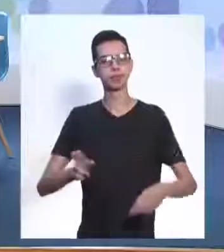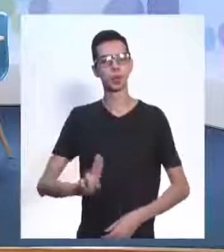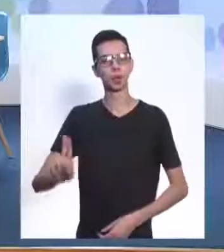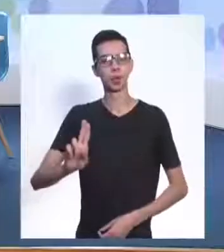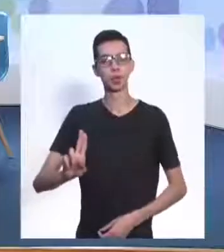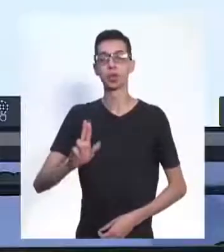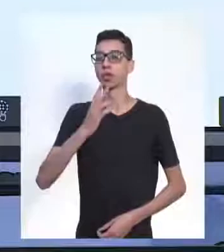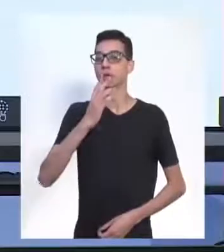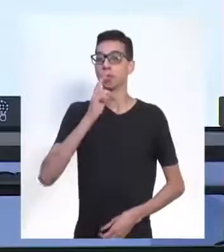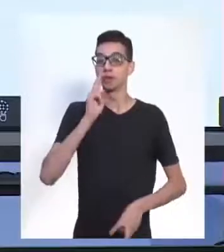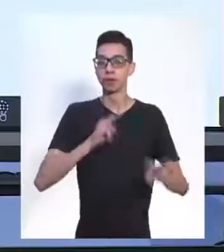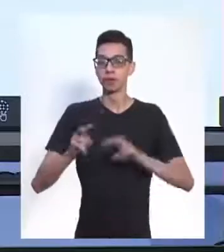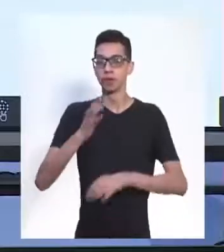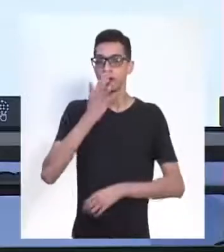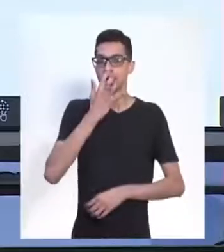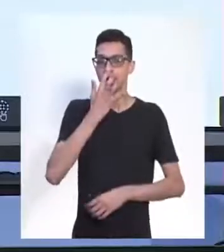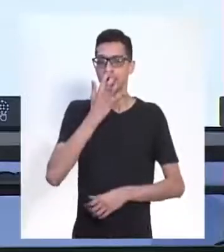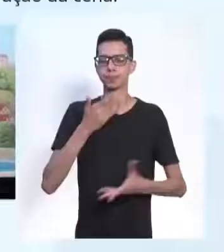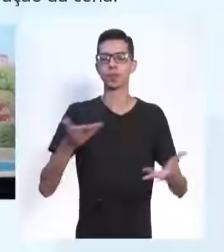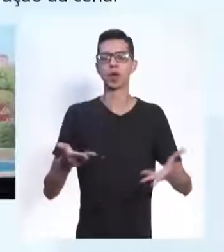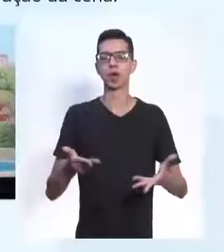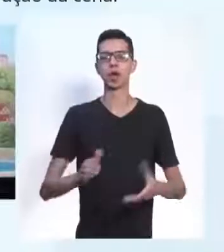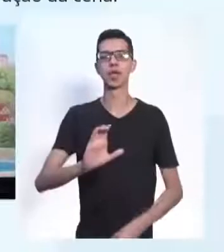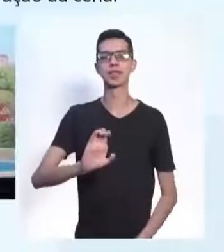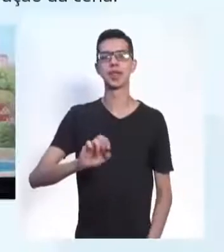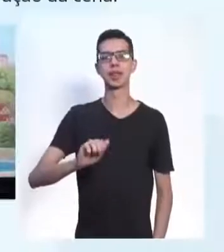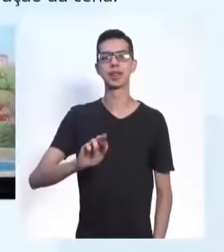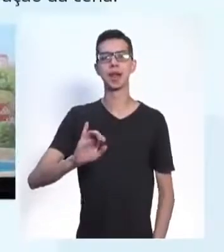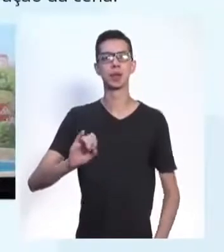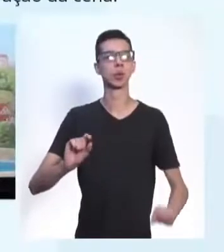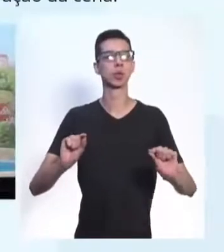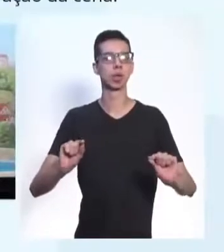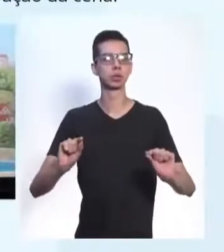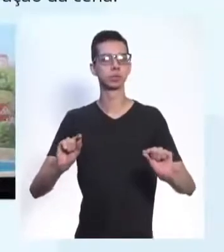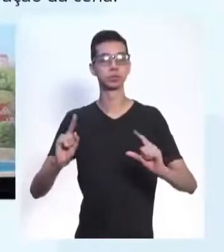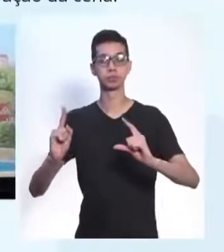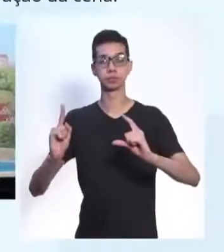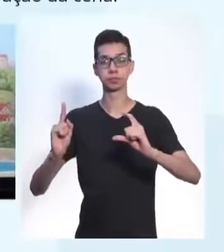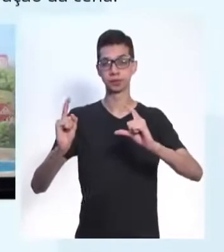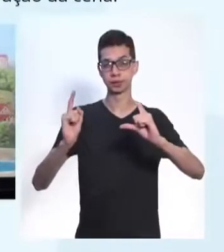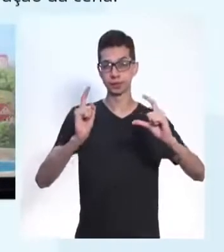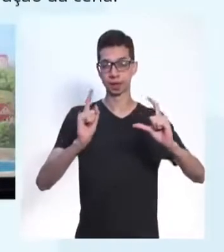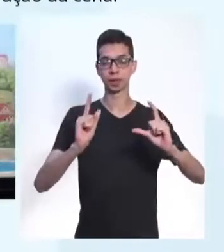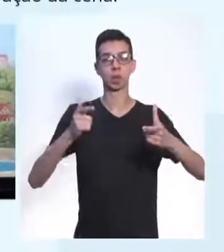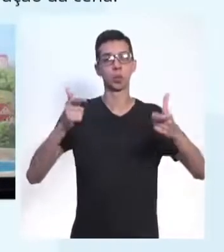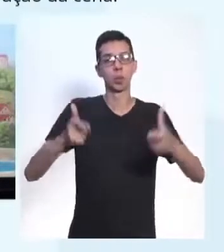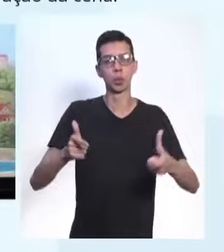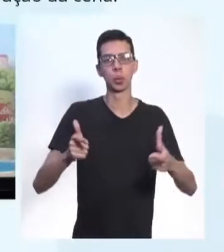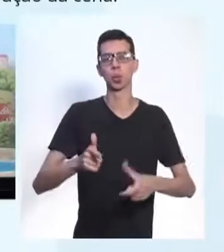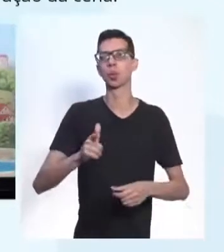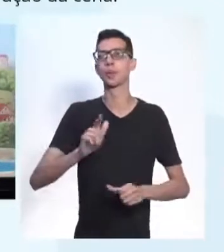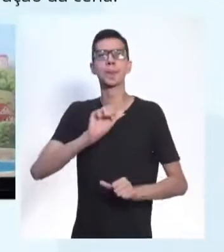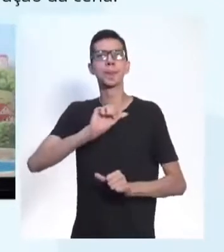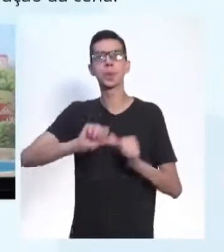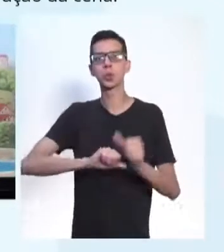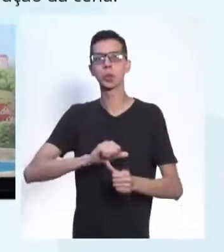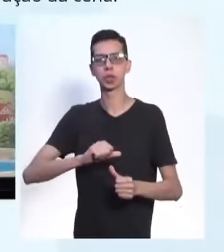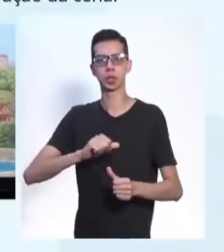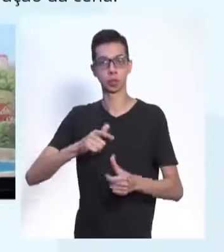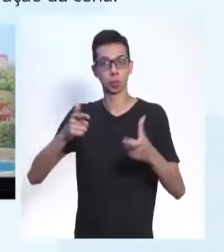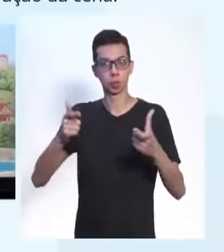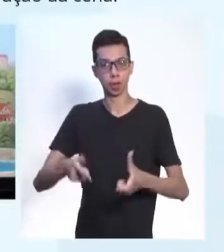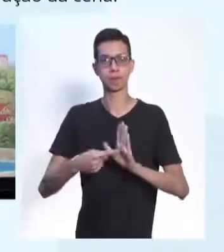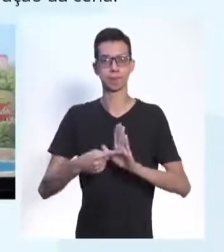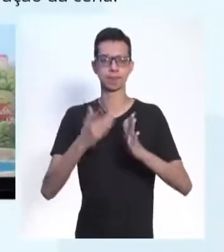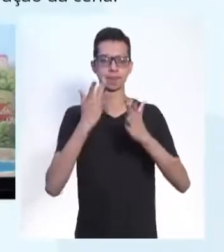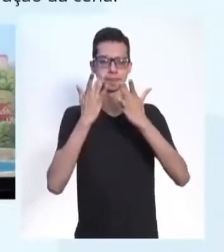A gente vai falar agora sobre cenário. Cenários são elementos agrupados que transformam o espaço onde vai acontecer a cena. Esse espaço